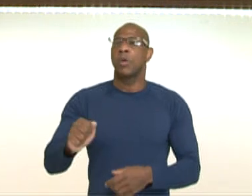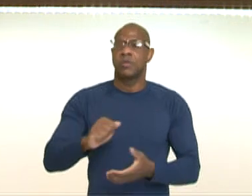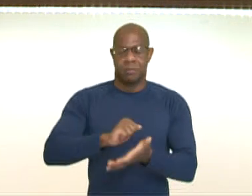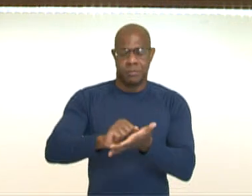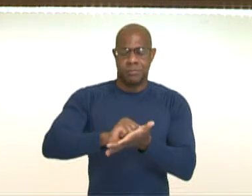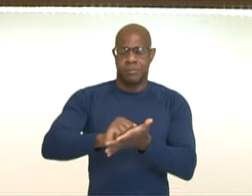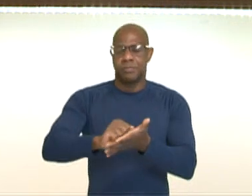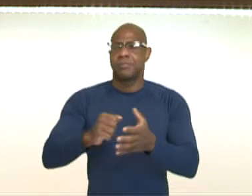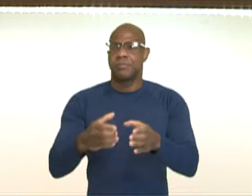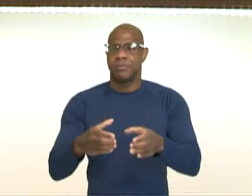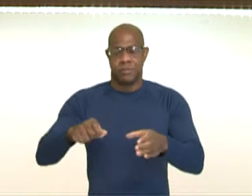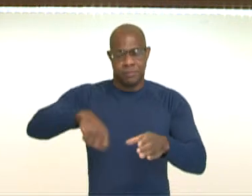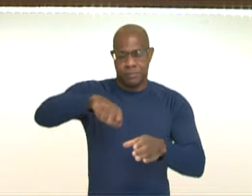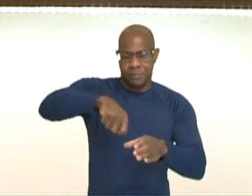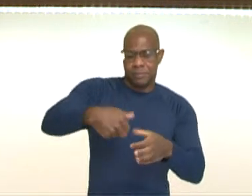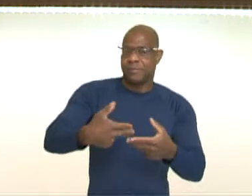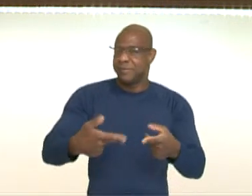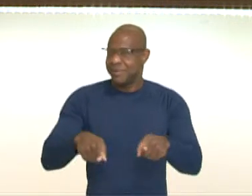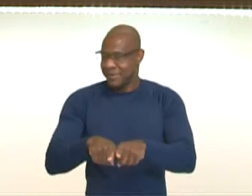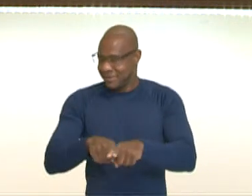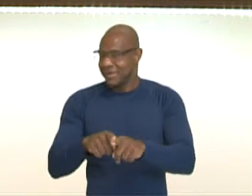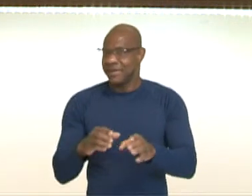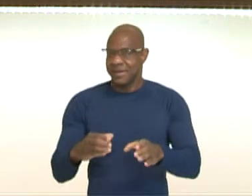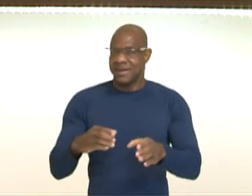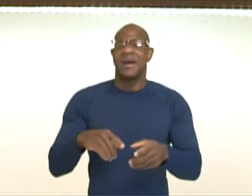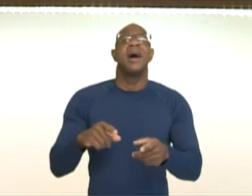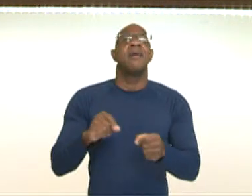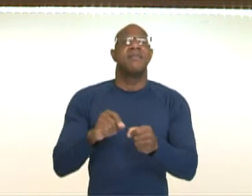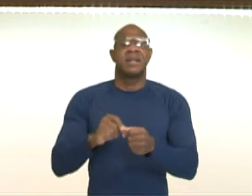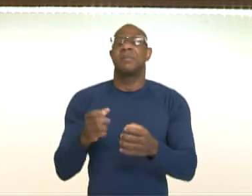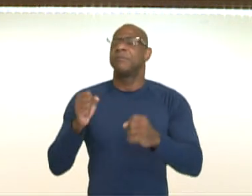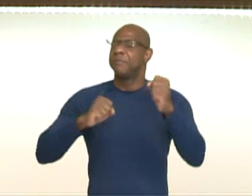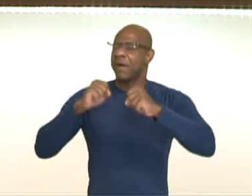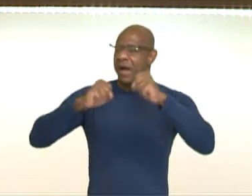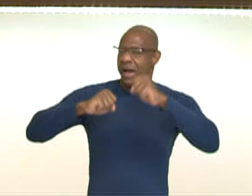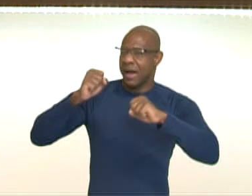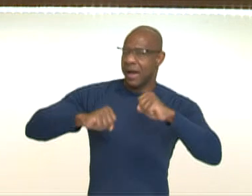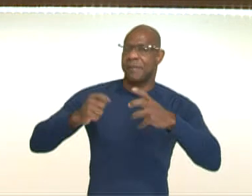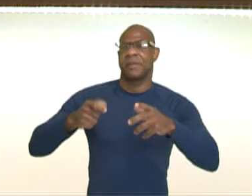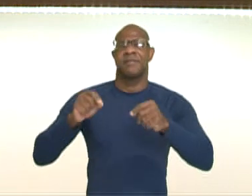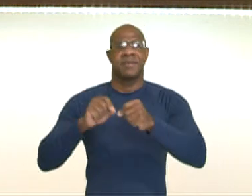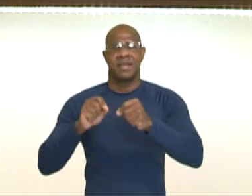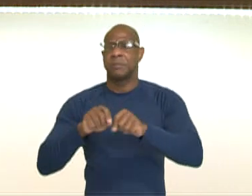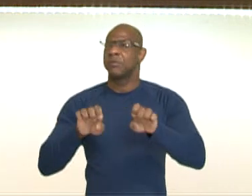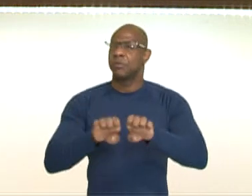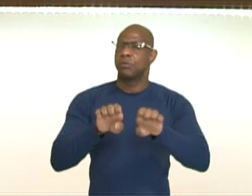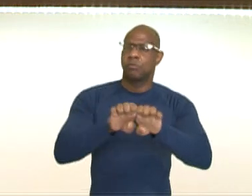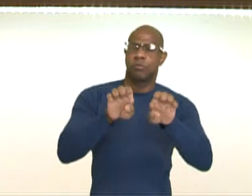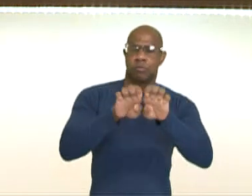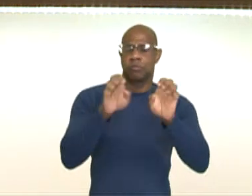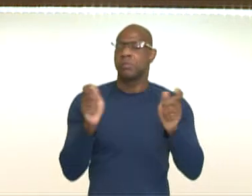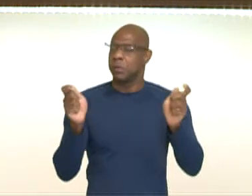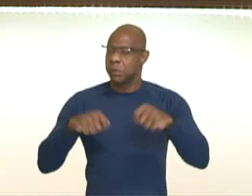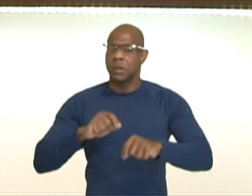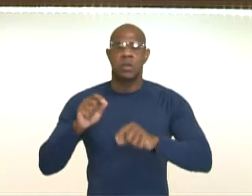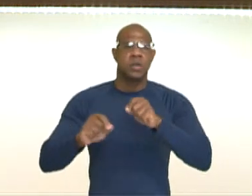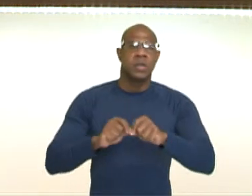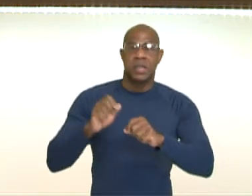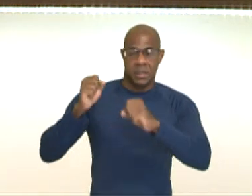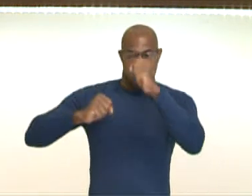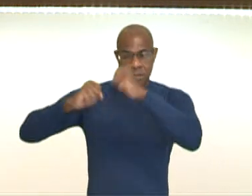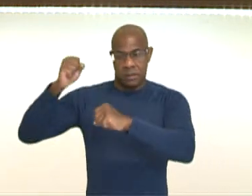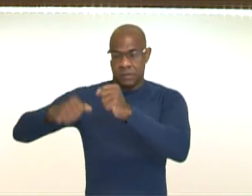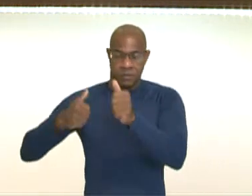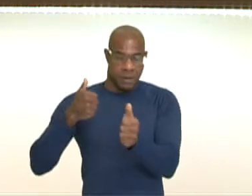objetivamos, então, a fabricação de louças, chamamos muitas indústrias, fazemos uma infraestrutura e possibilitamos que essas indústrias